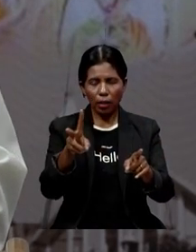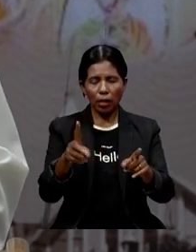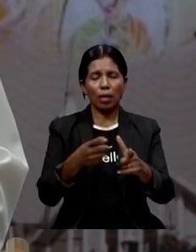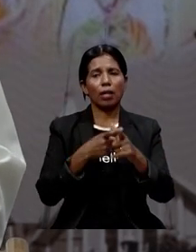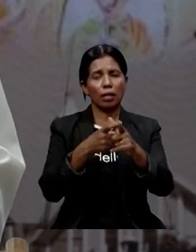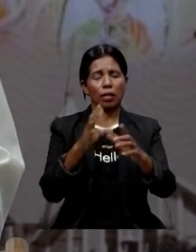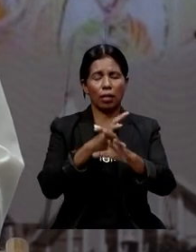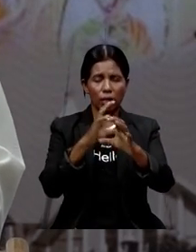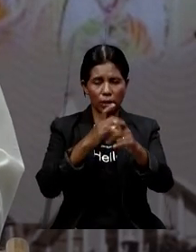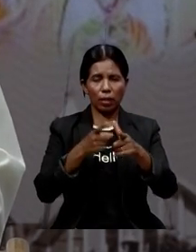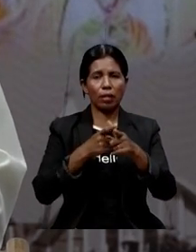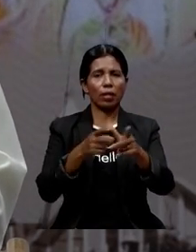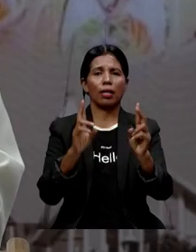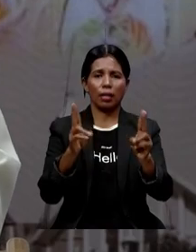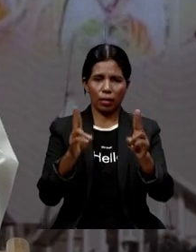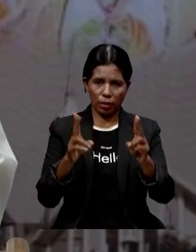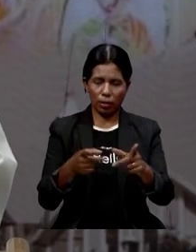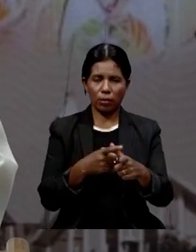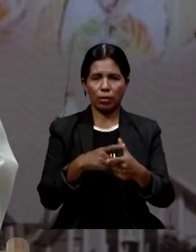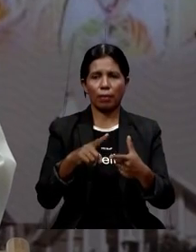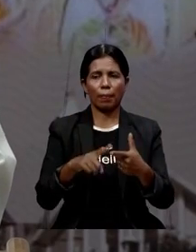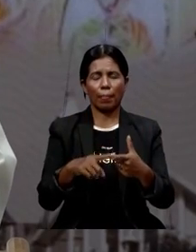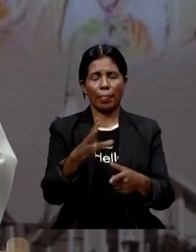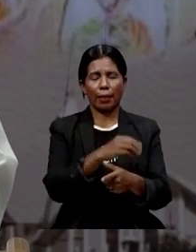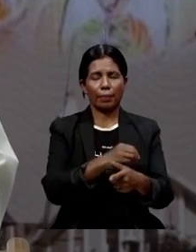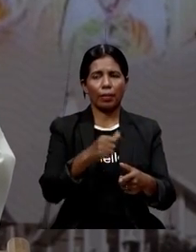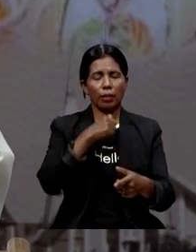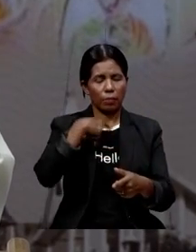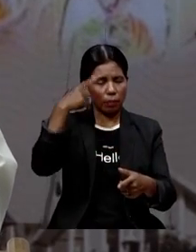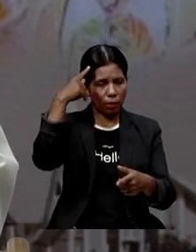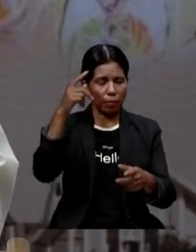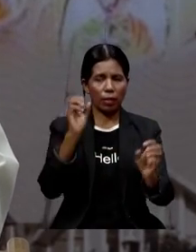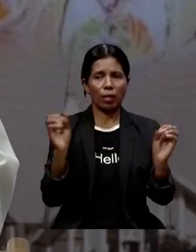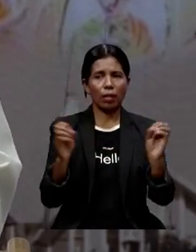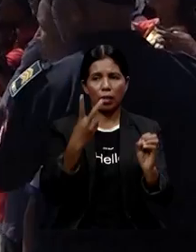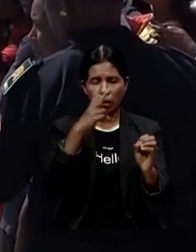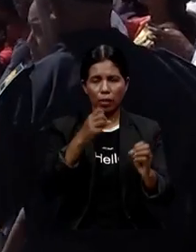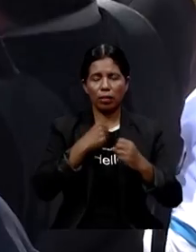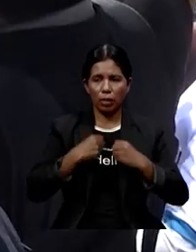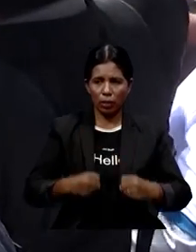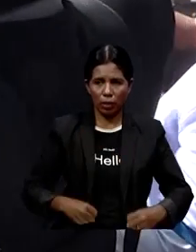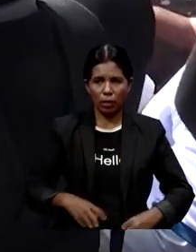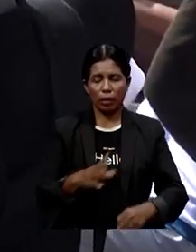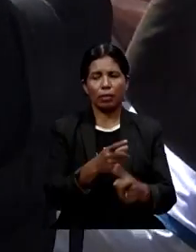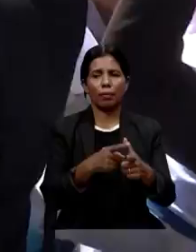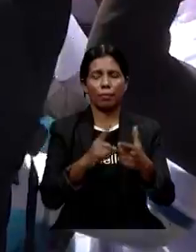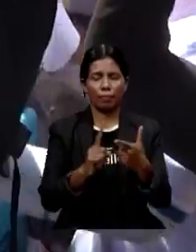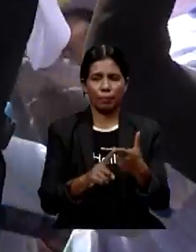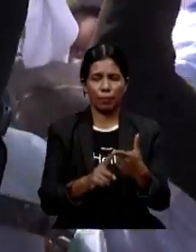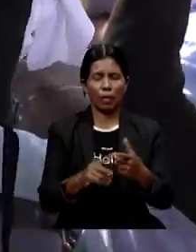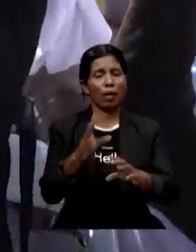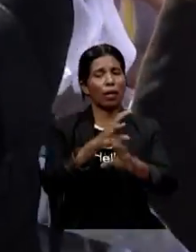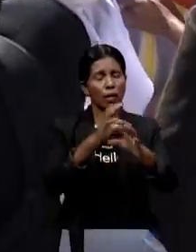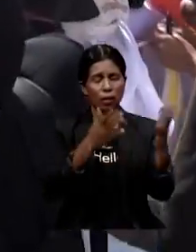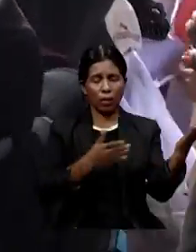gerir exigência de segurança, Santo Padre, também a saúde, tantas coisas. Carreta de